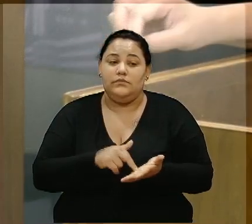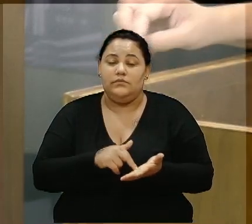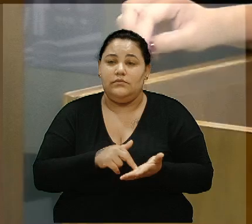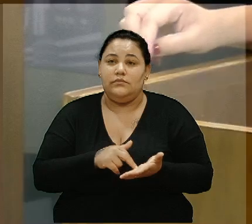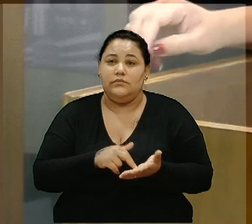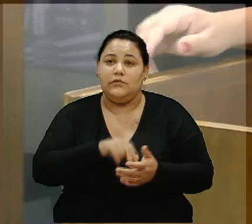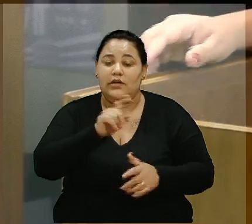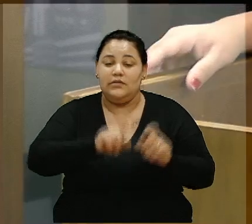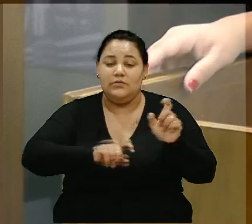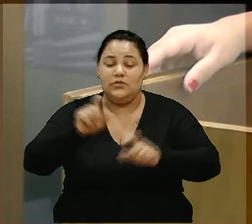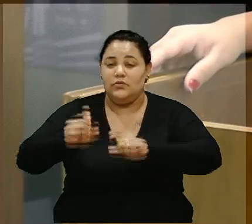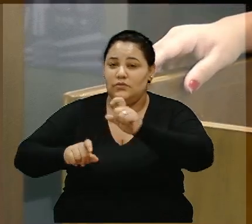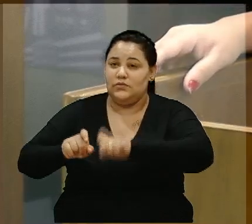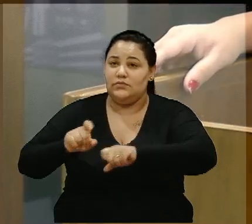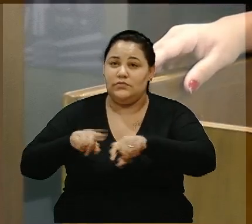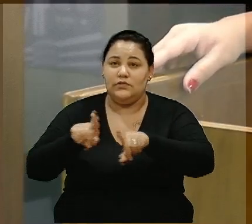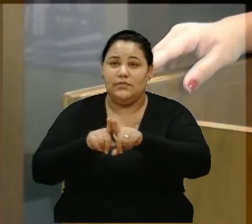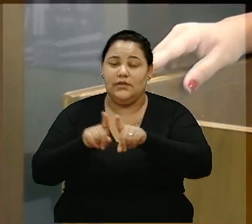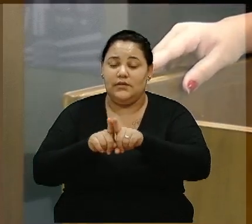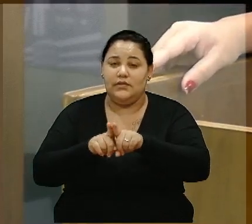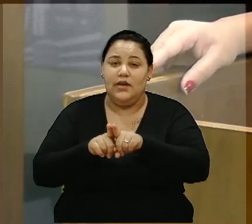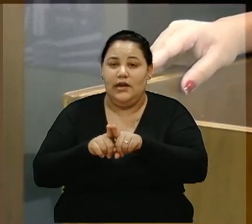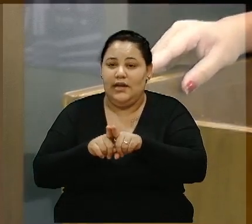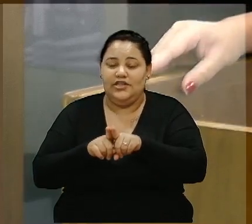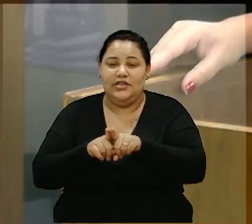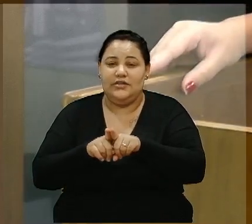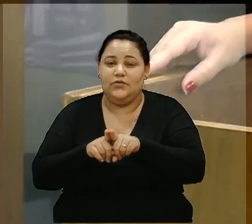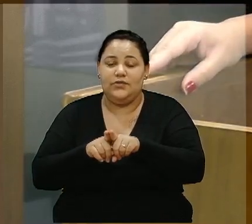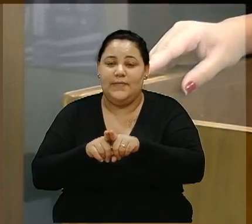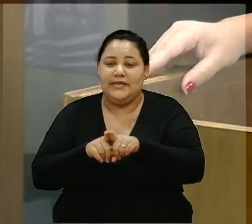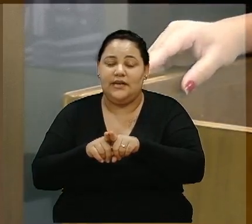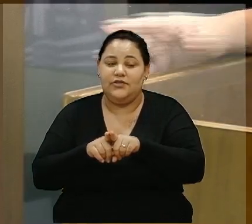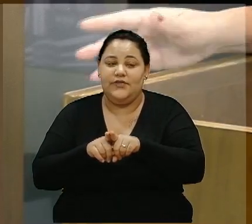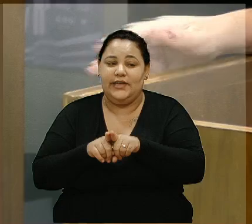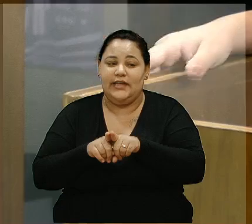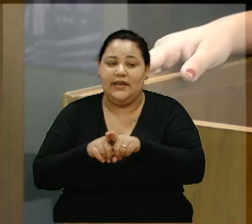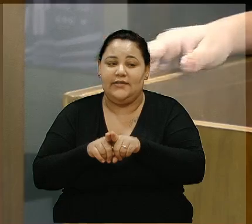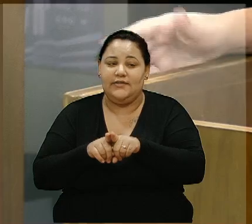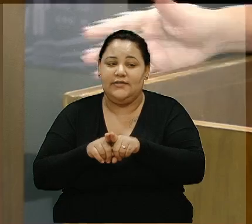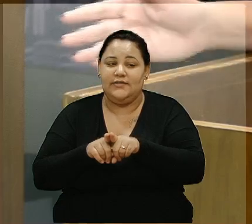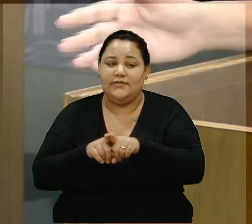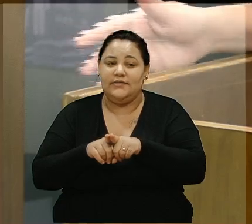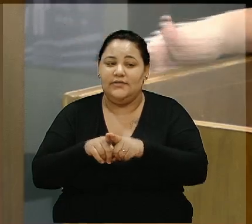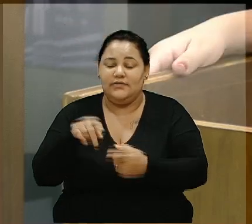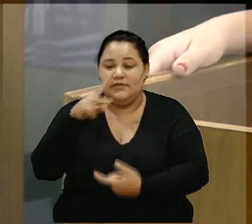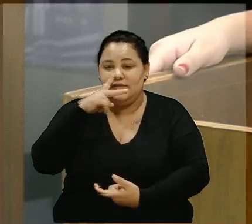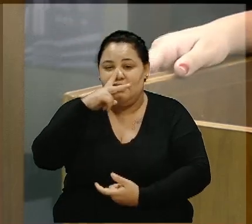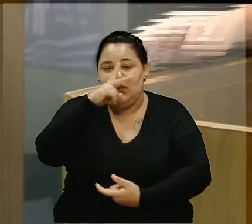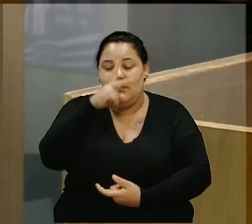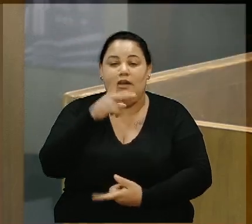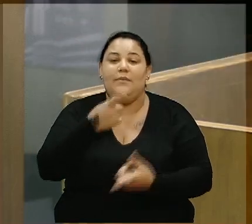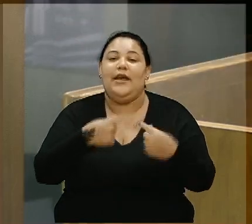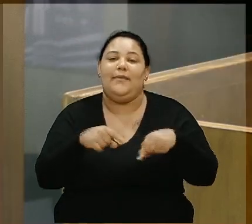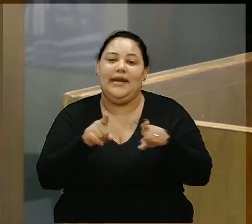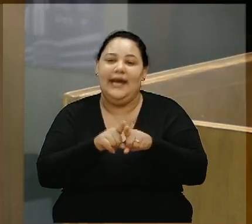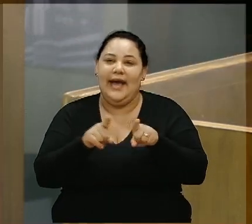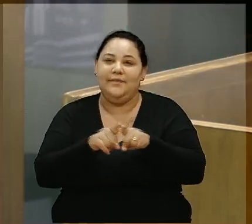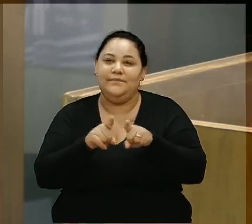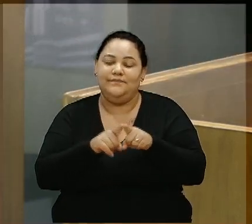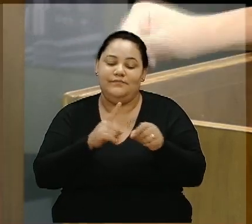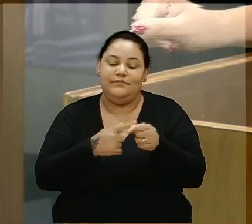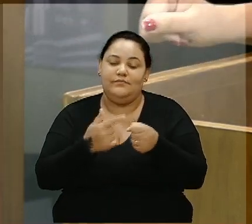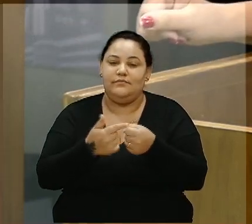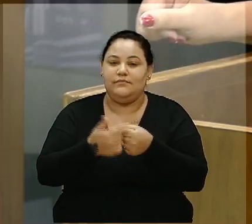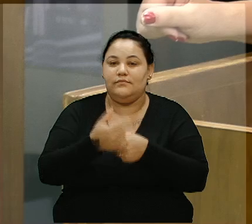boas. E até muitas pessoas vêm e falam bem assim, pode ter o pedágio? Pode, desde que a estrada esteja boa. Mas aí tu pega uma